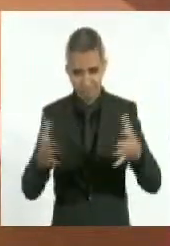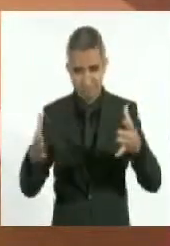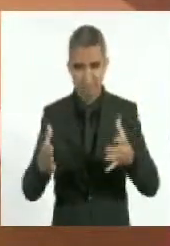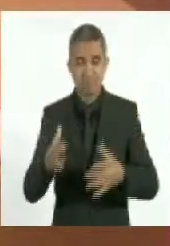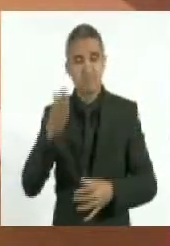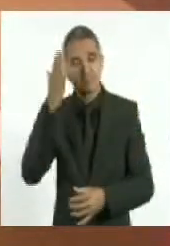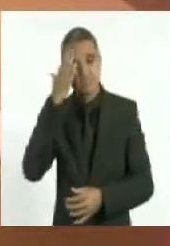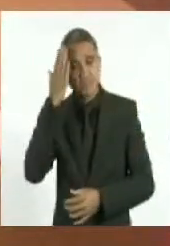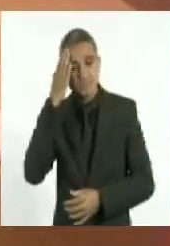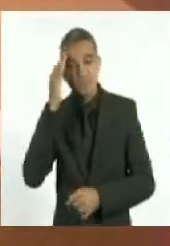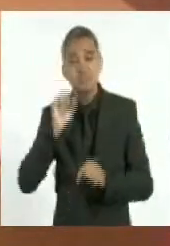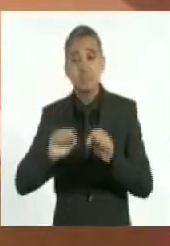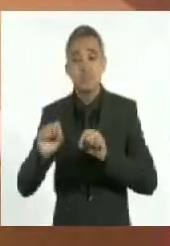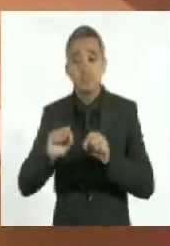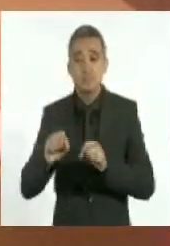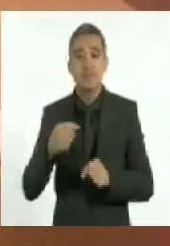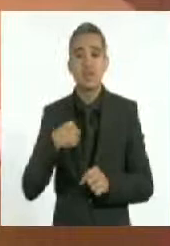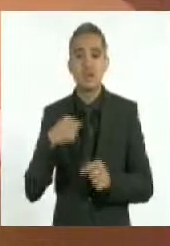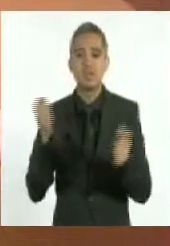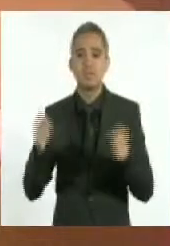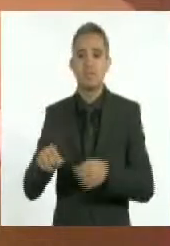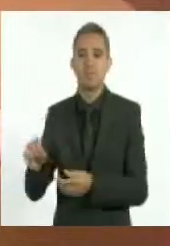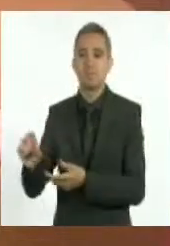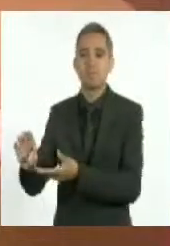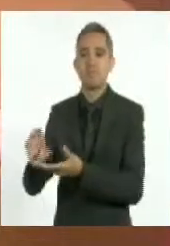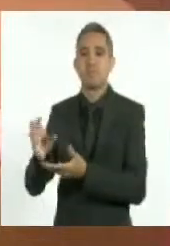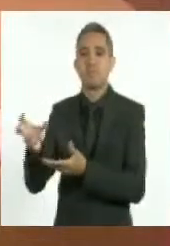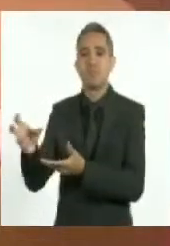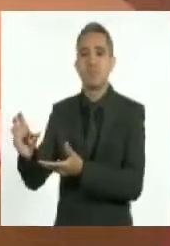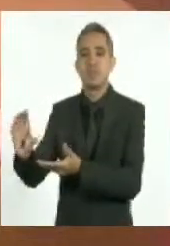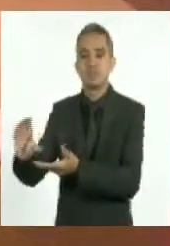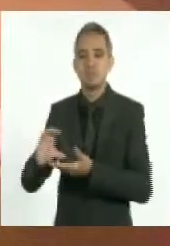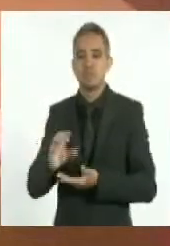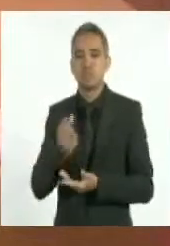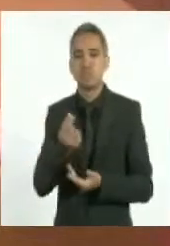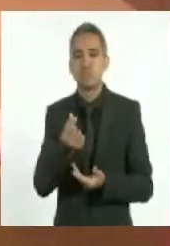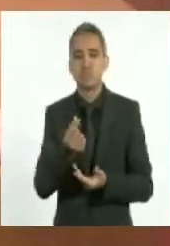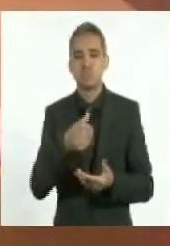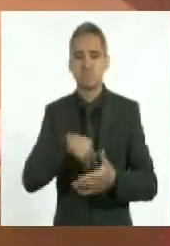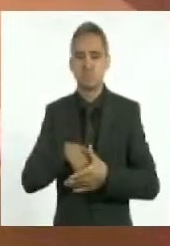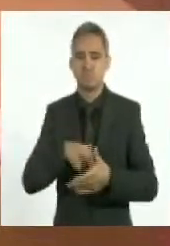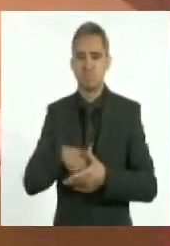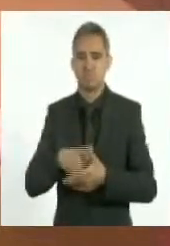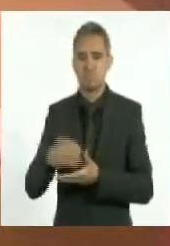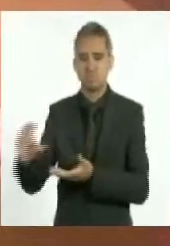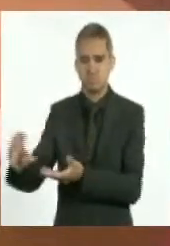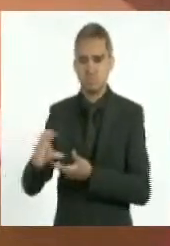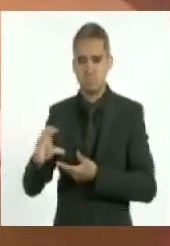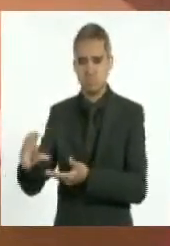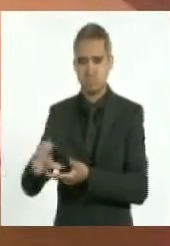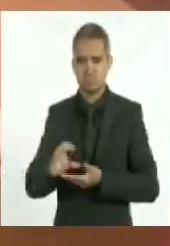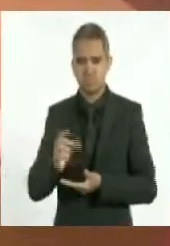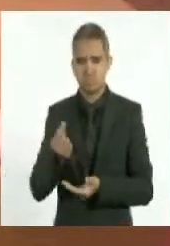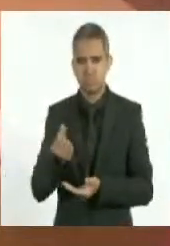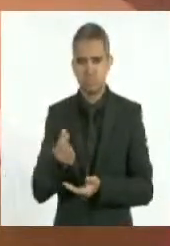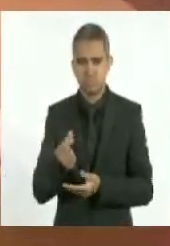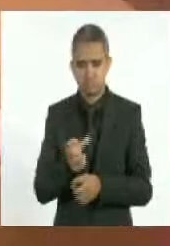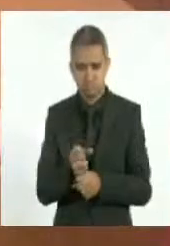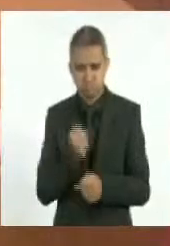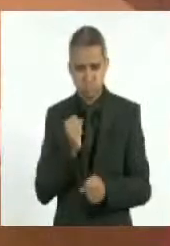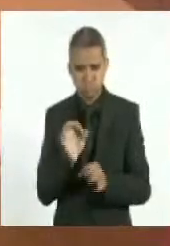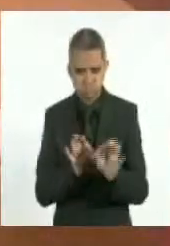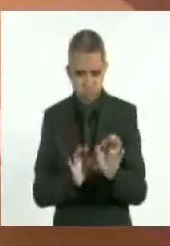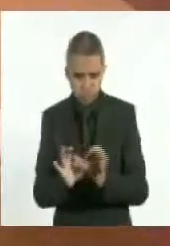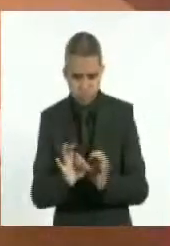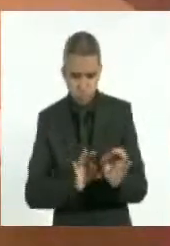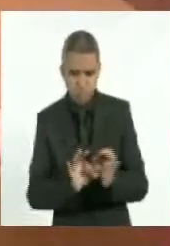pude contar com a receita que vinha de jogos. Eu tinha certeza que eu estava administrando um gigante adormecido, né? Que no momento